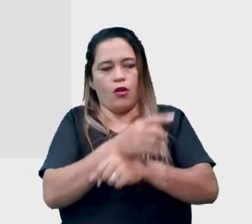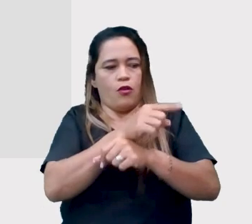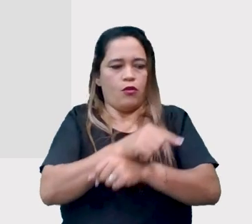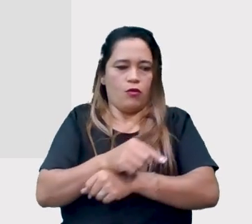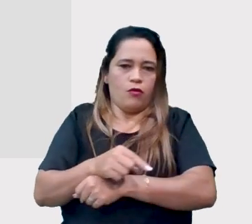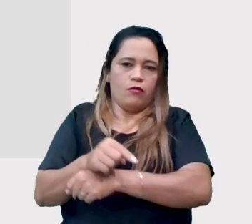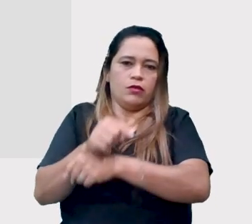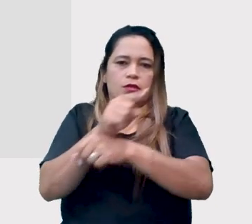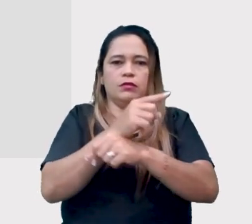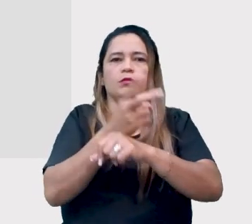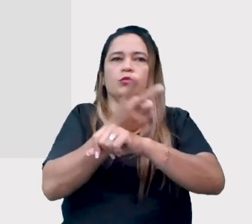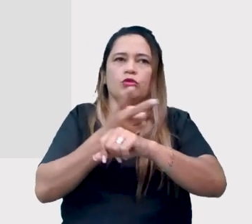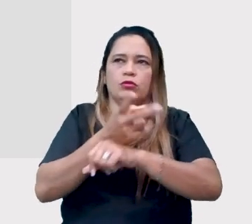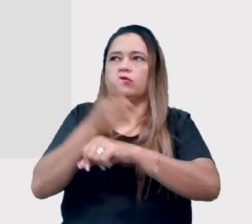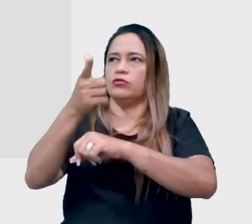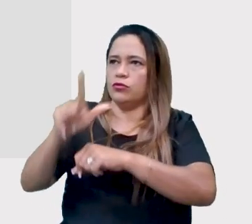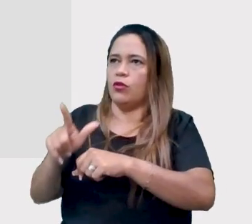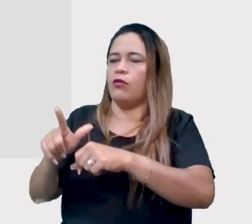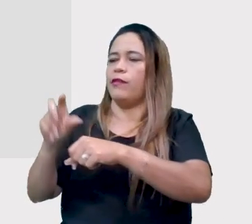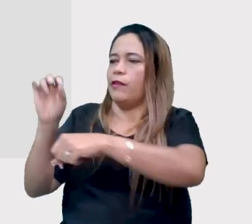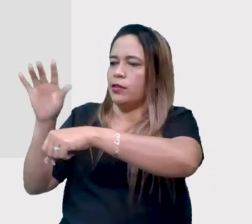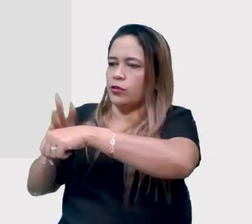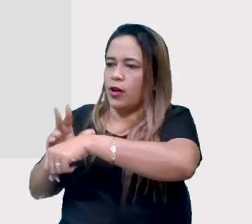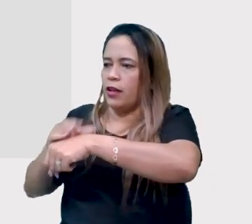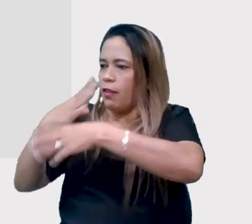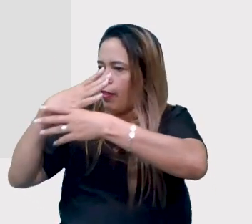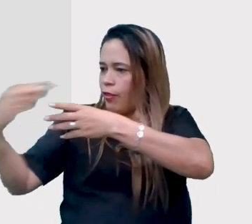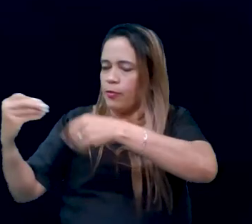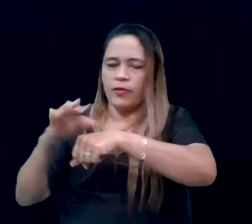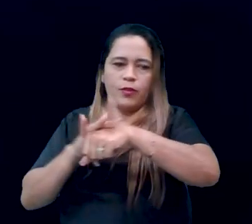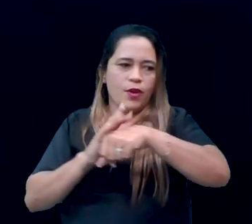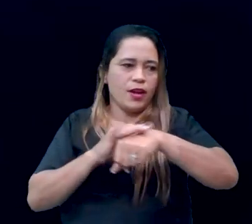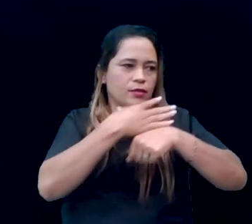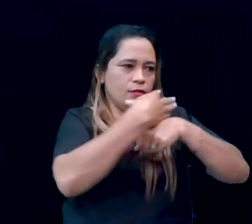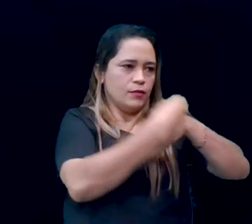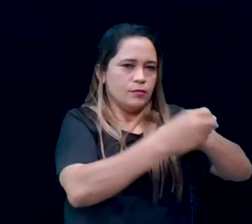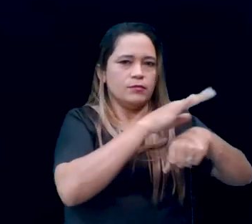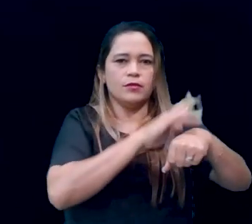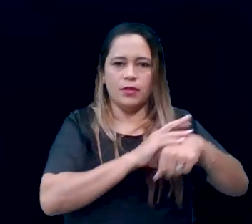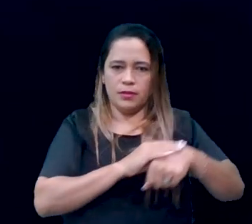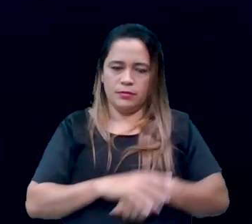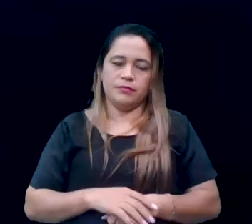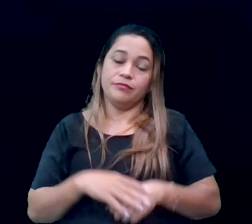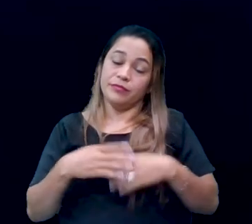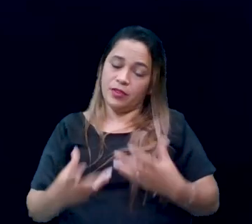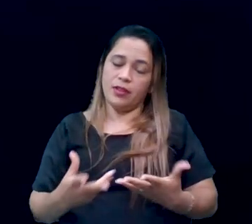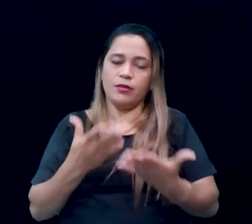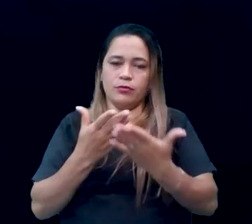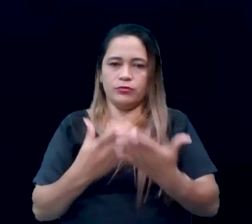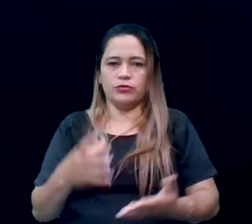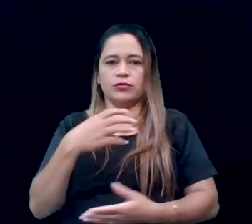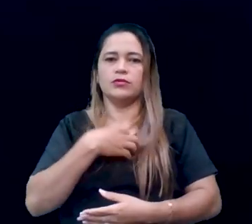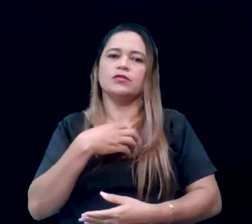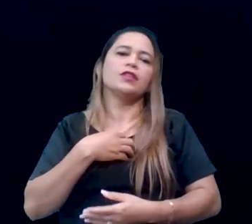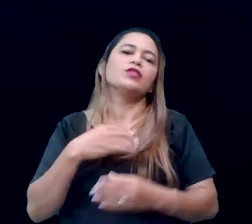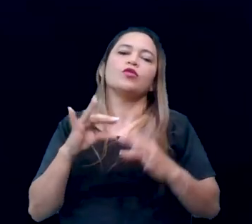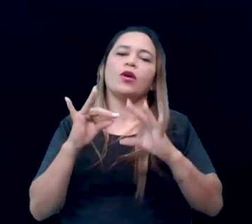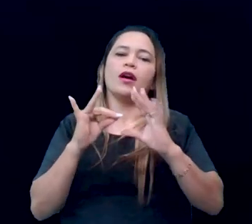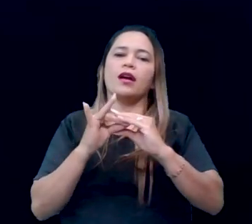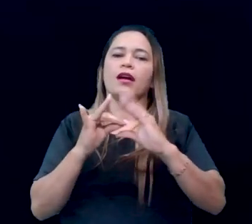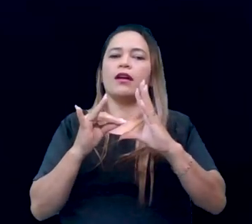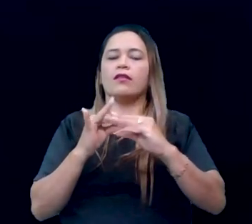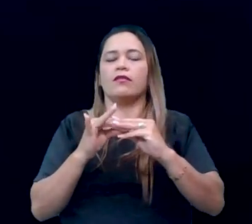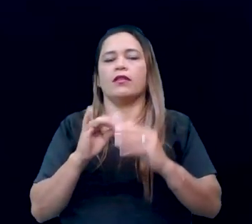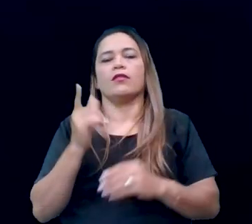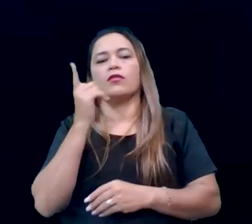começar o processo todo de novo. Volta aqui para mim. Esta é a forma que o vírus HIV consegue entrar no